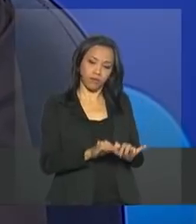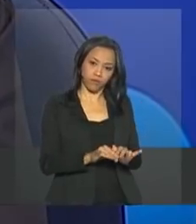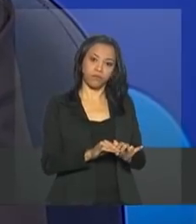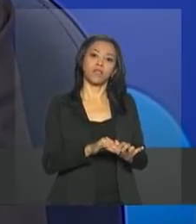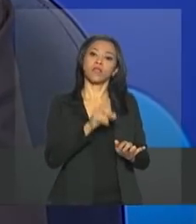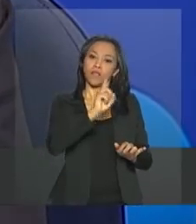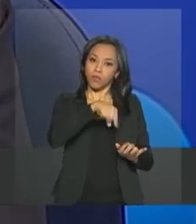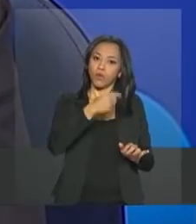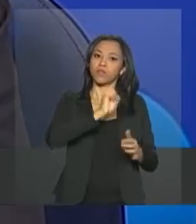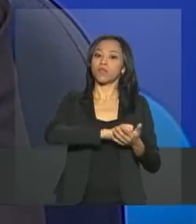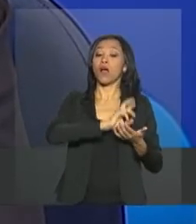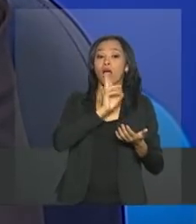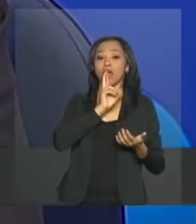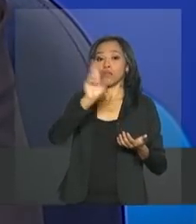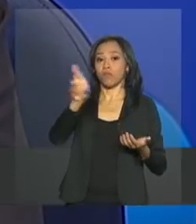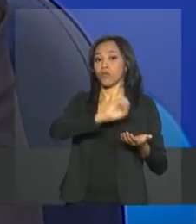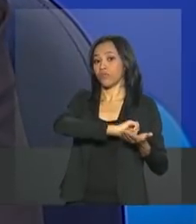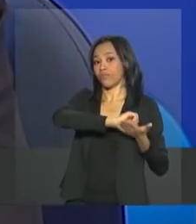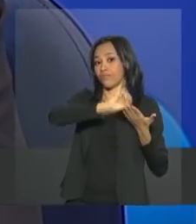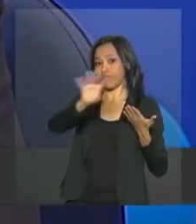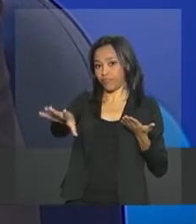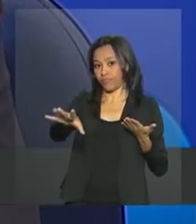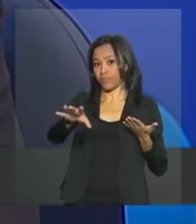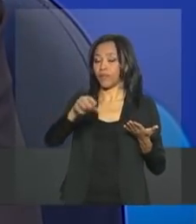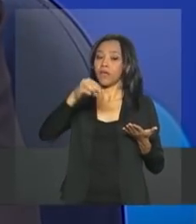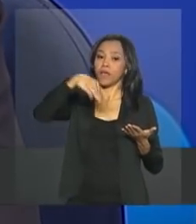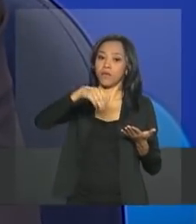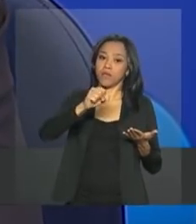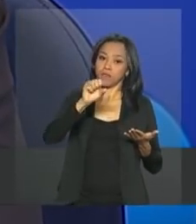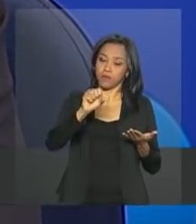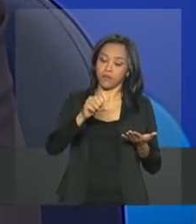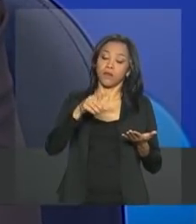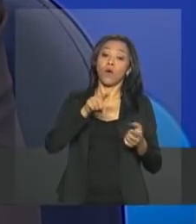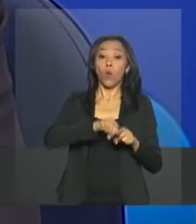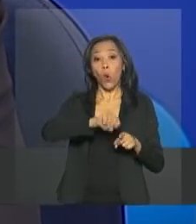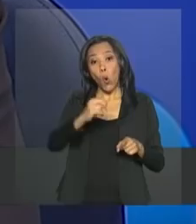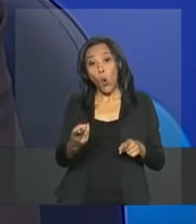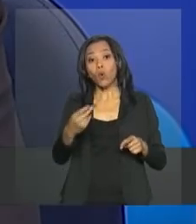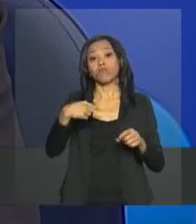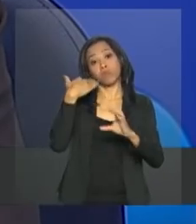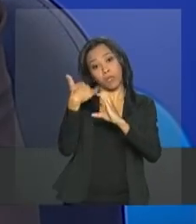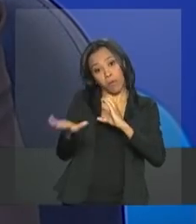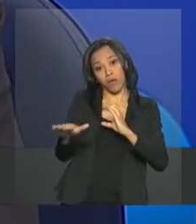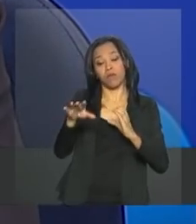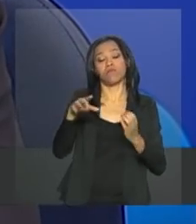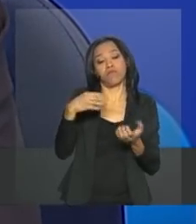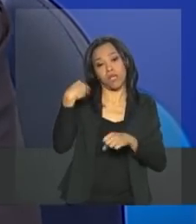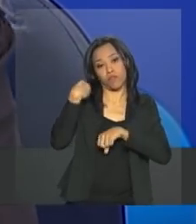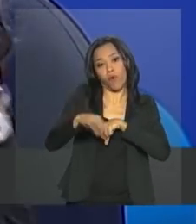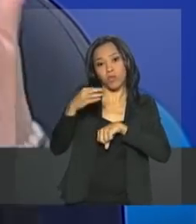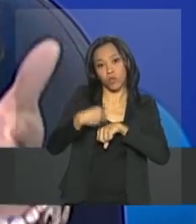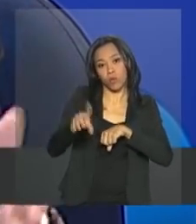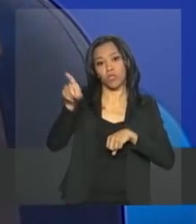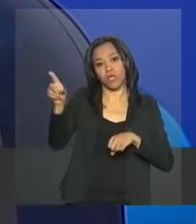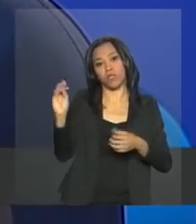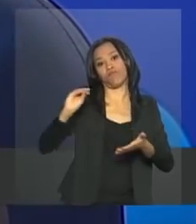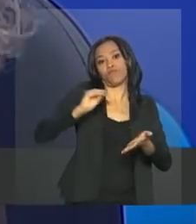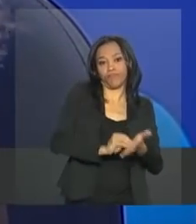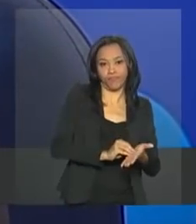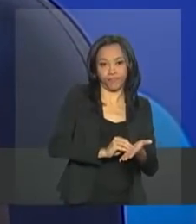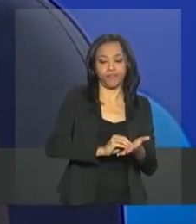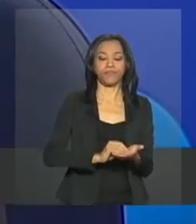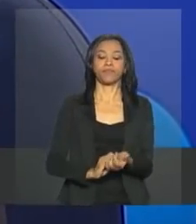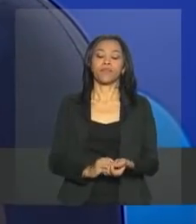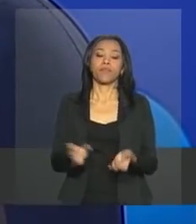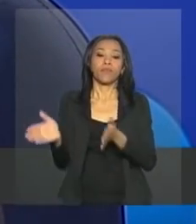sms ou né a partir por e meio nos dados cadastrados pelo participante como o